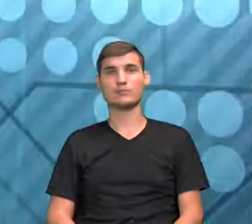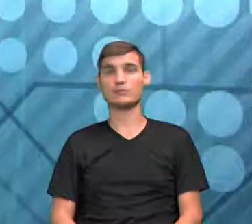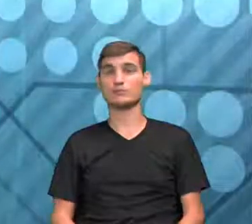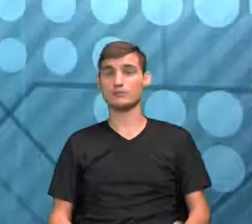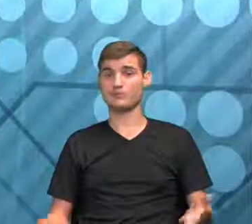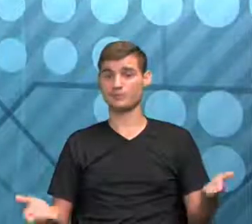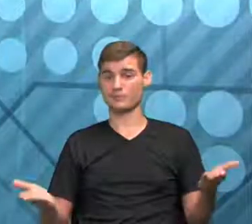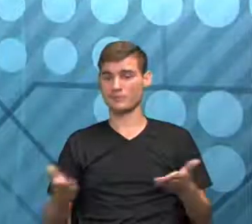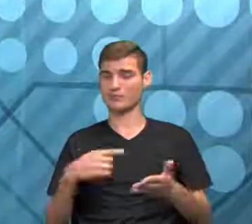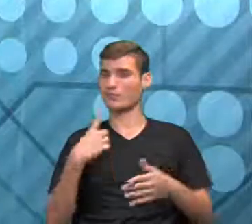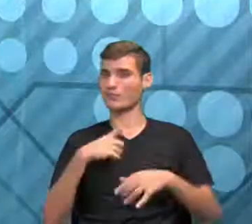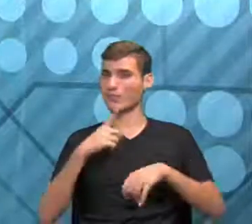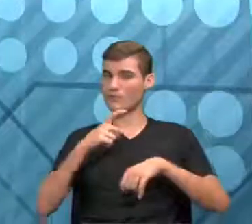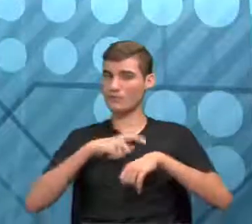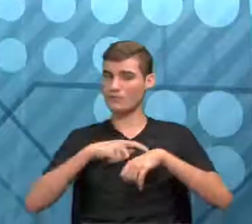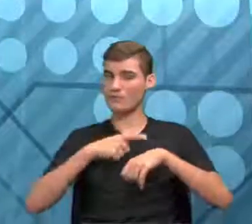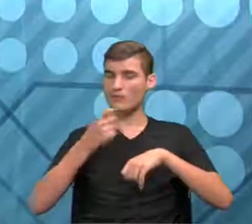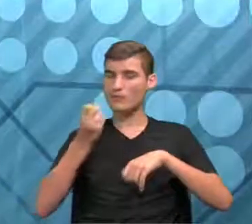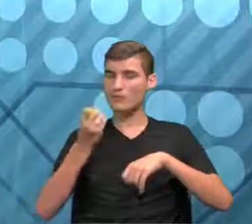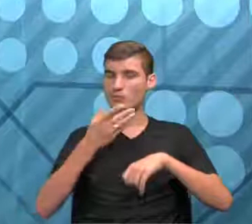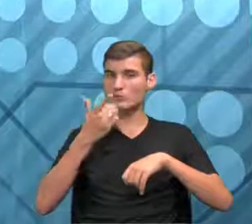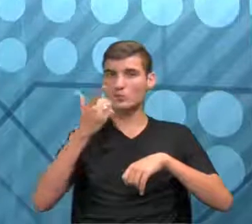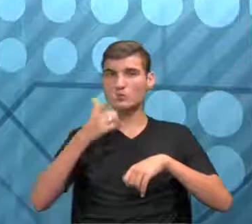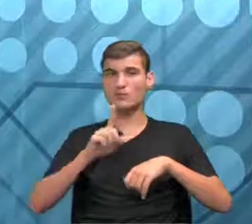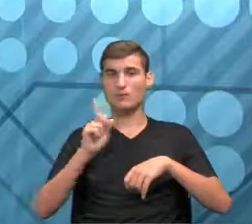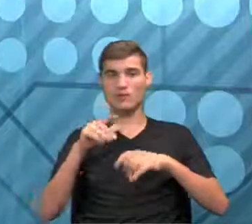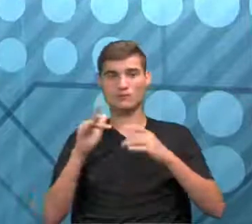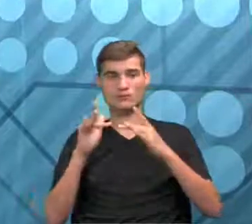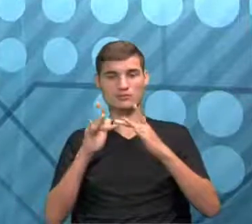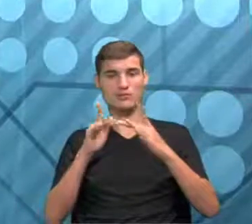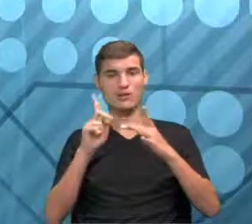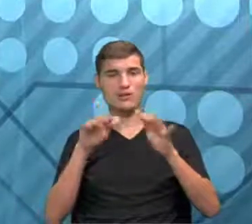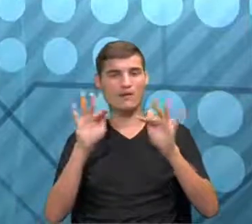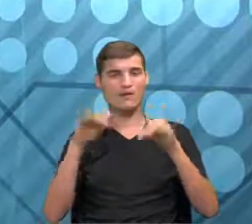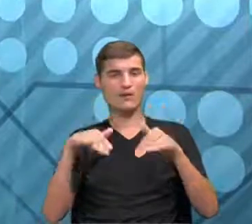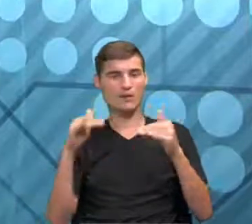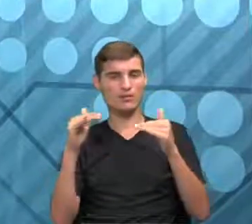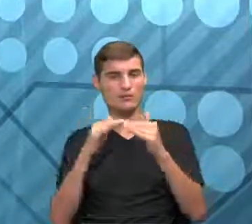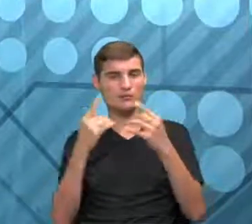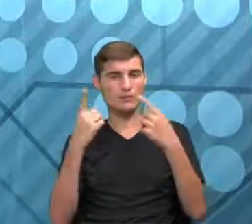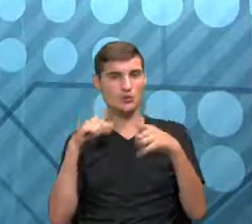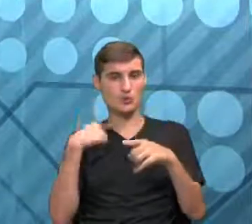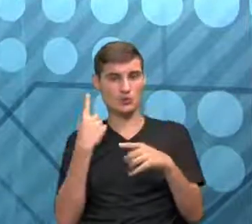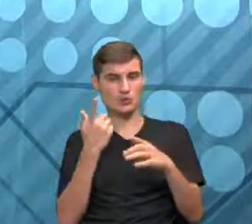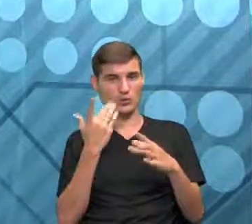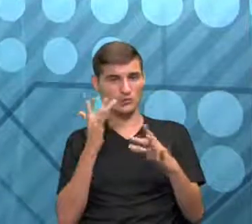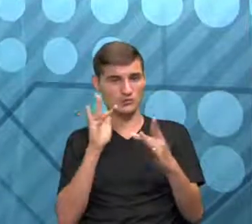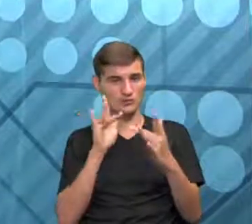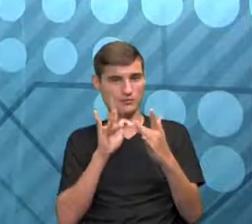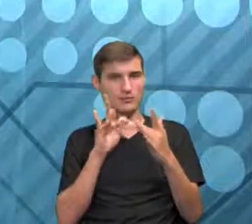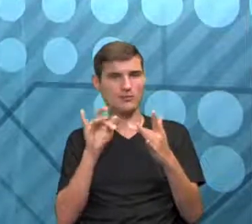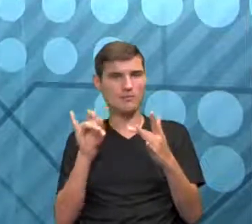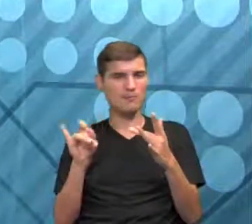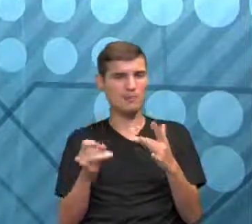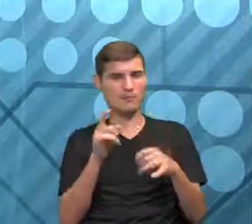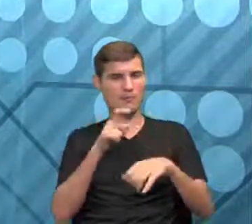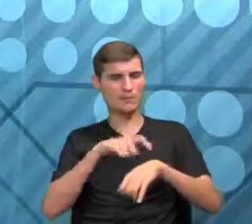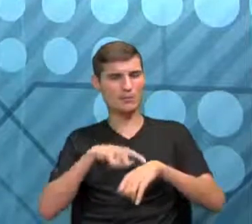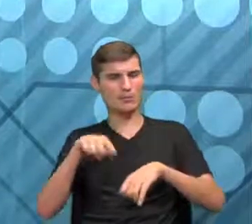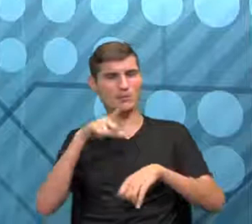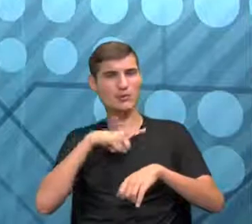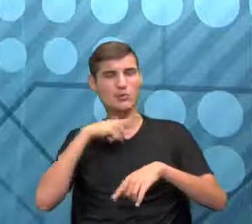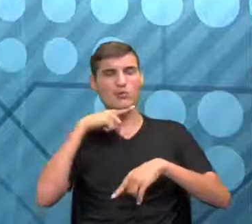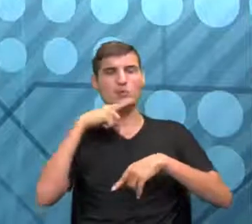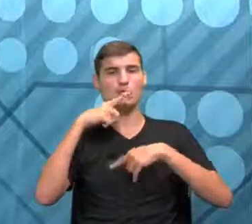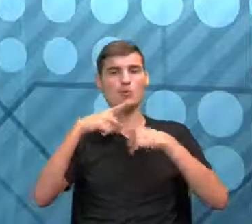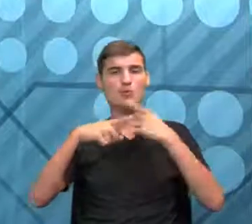Então agora a gente tem mais um momento de interação, nosso momento final de interação aqui na teleaula. Aproveita muito esse momento para colocar